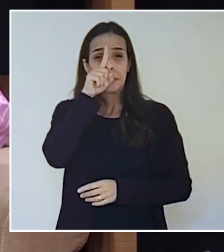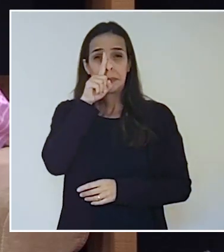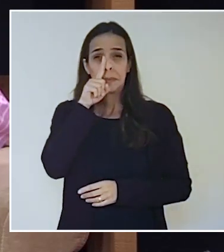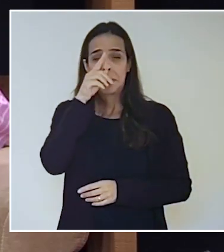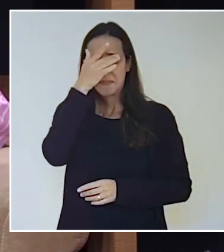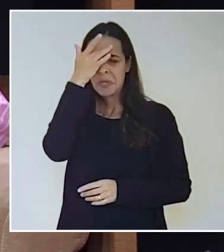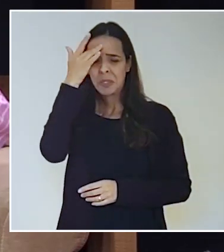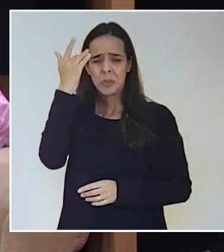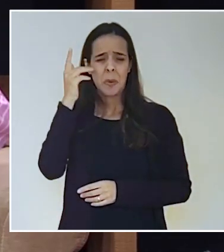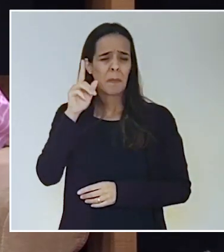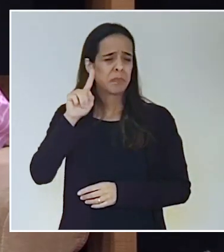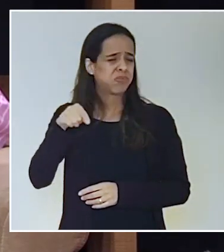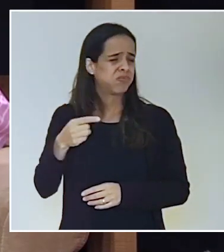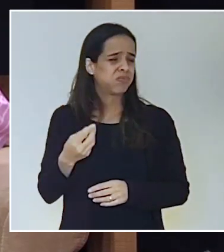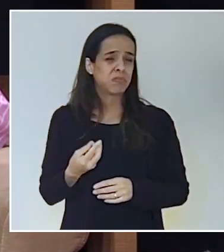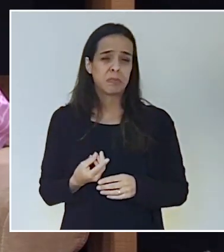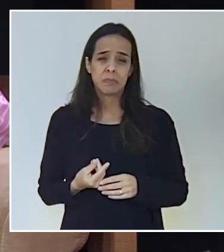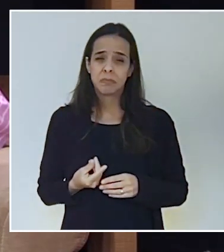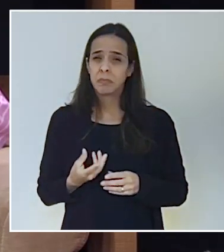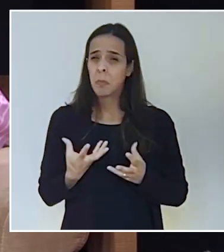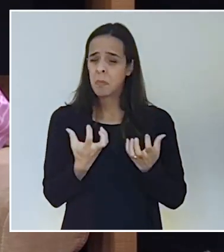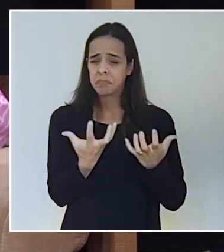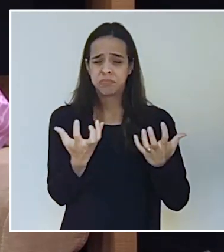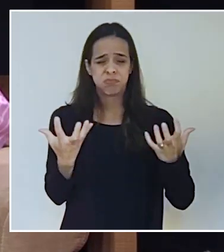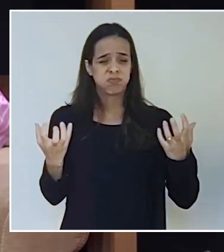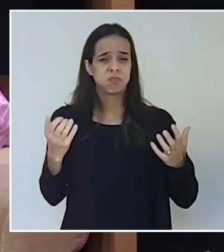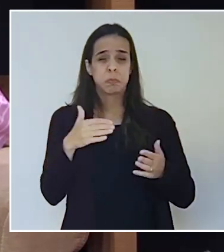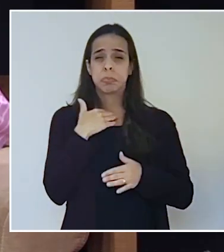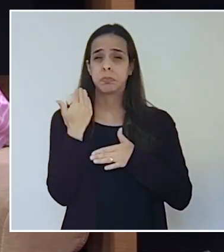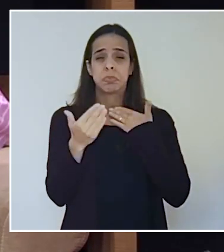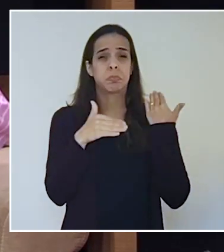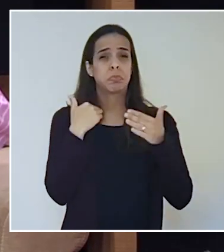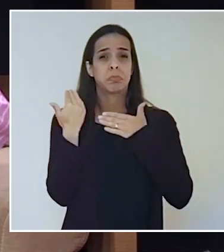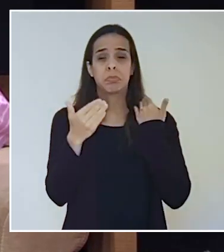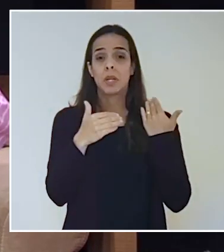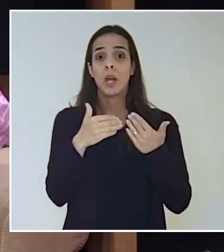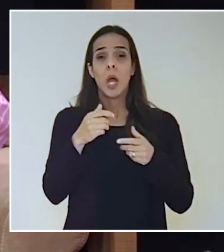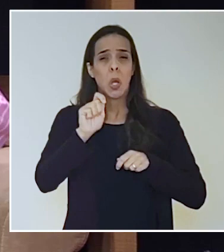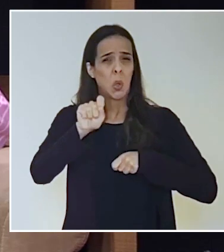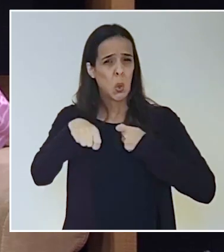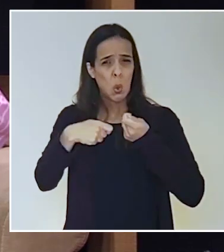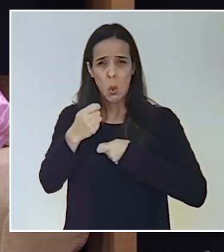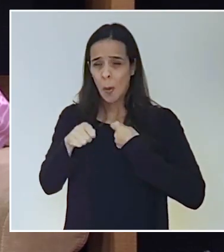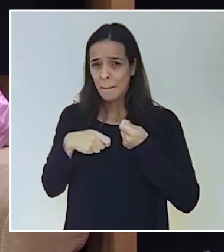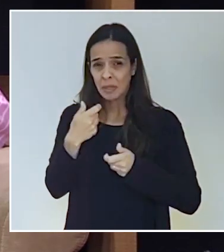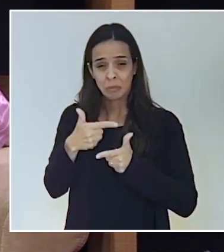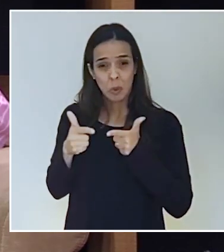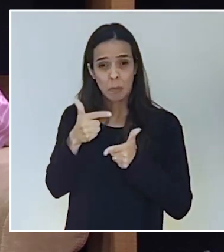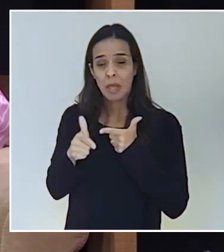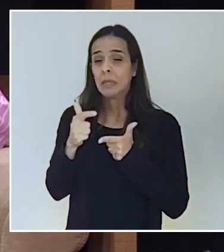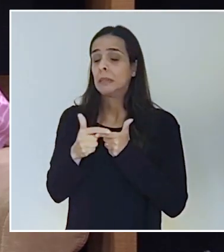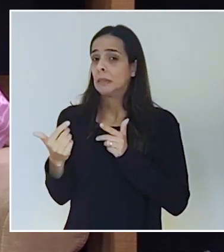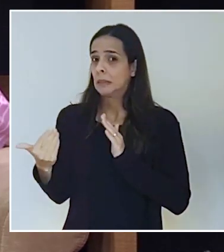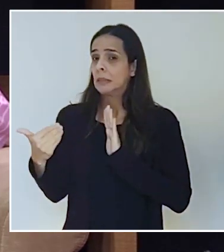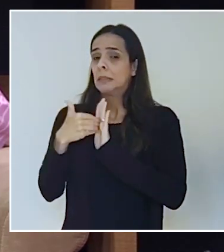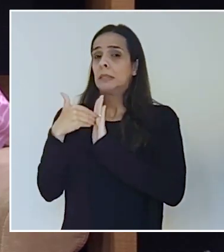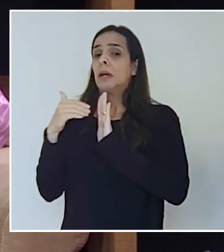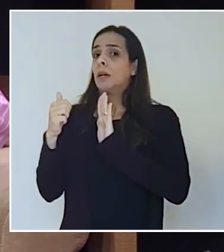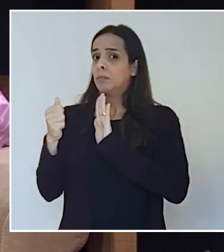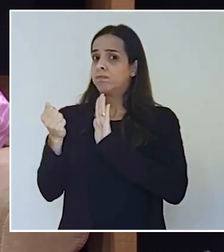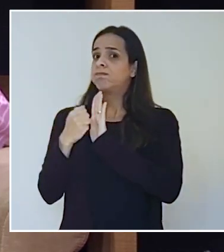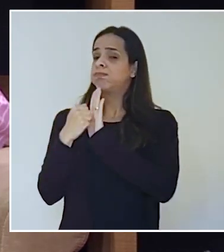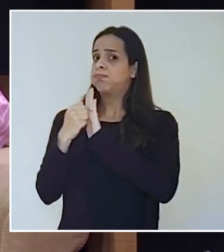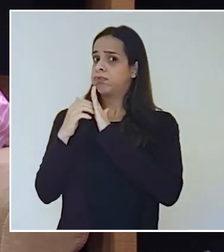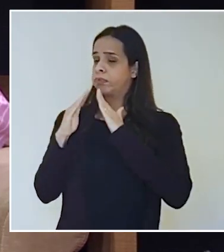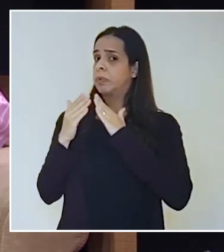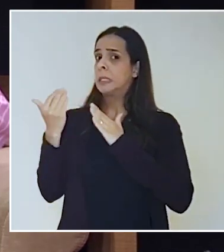bateu fortemente à nossa porta. Mas eu quero dizer a você que esta hora é hora de semeadura. É